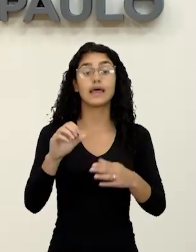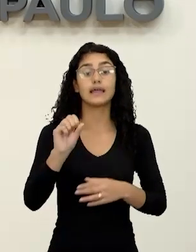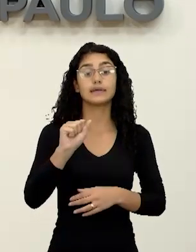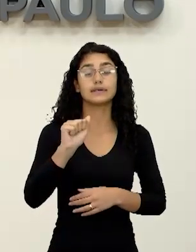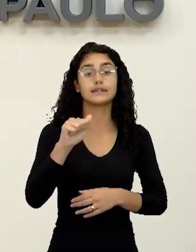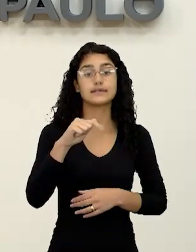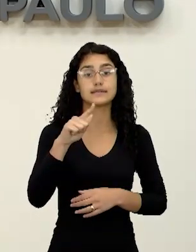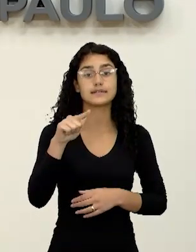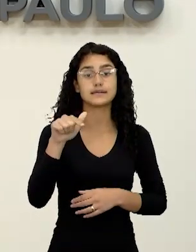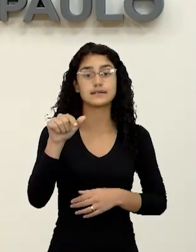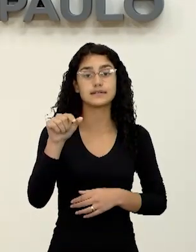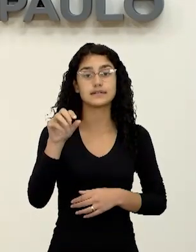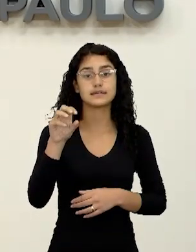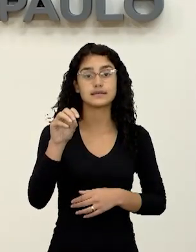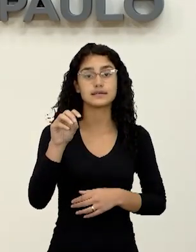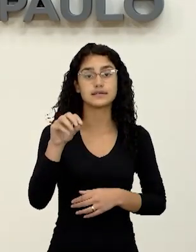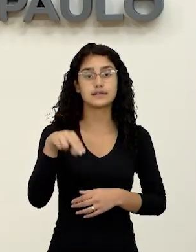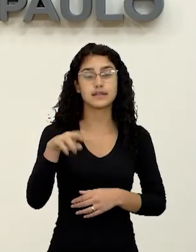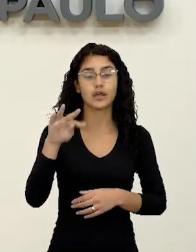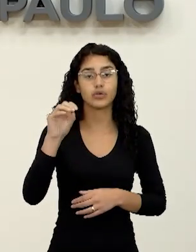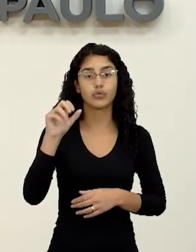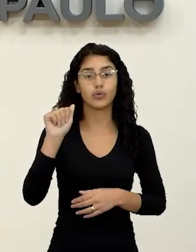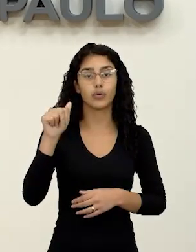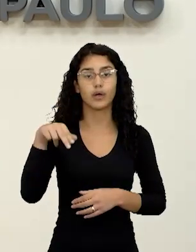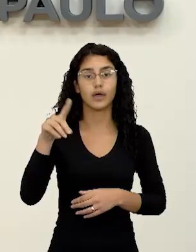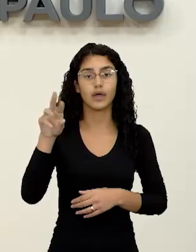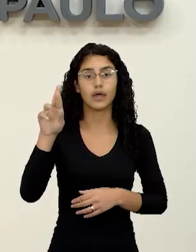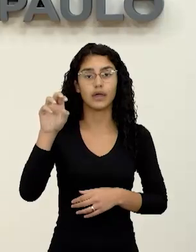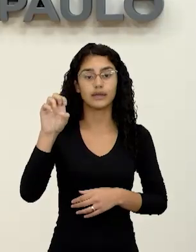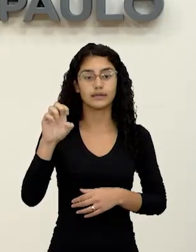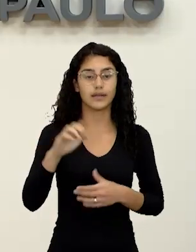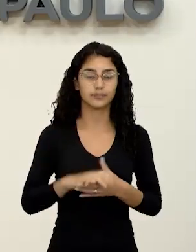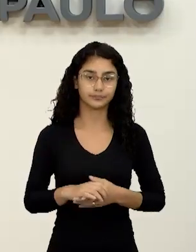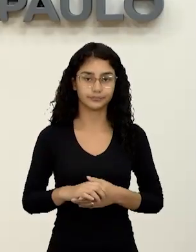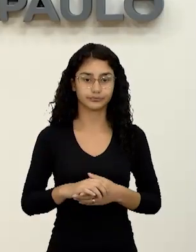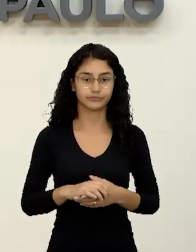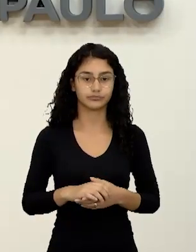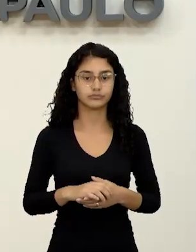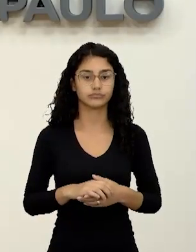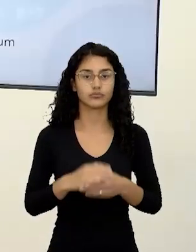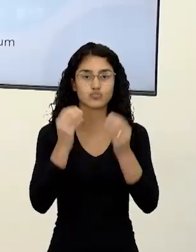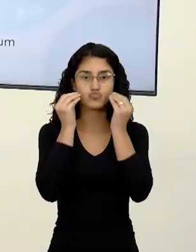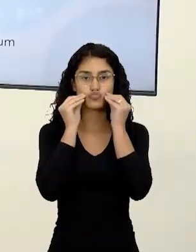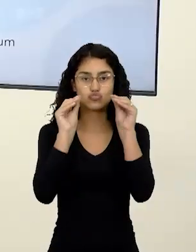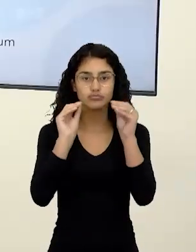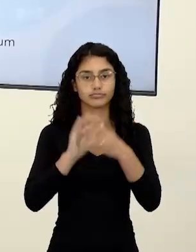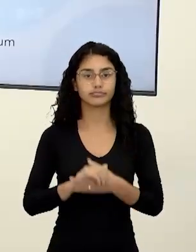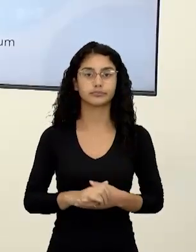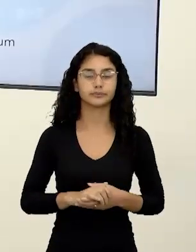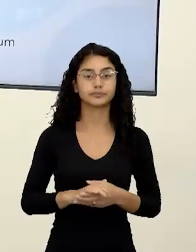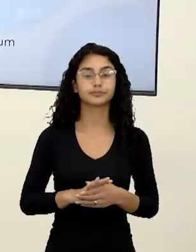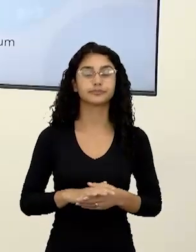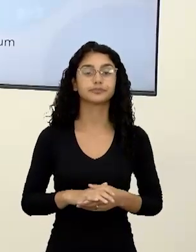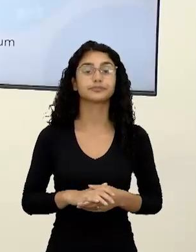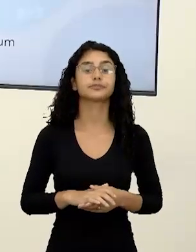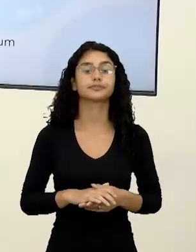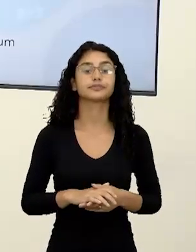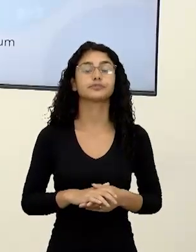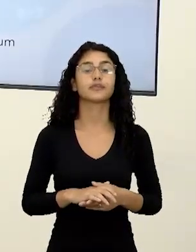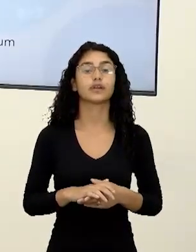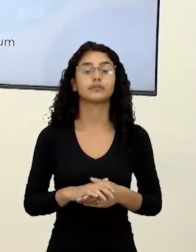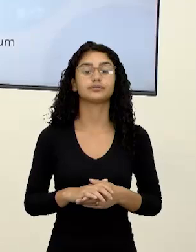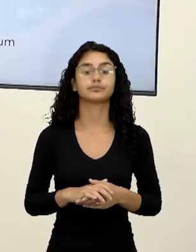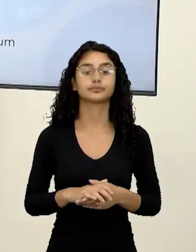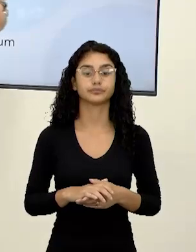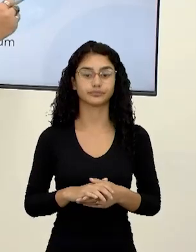que tá sempre com a gente aí, ó. E botou Ju com um monte de coraçãozinho verde e girassol. Beijo. Né? Que mais? Comprei um